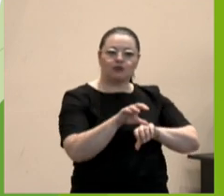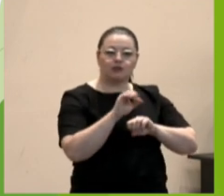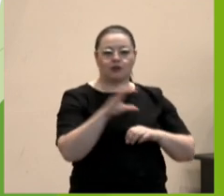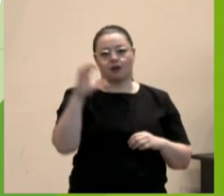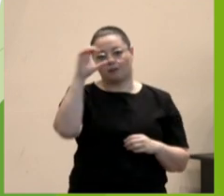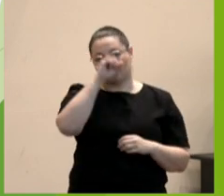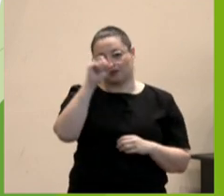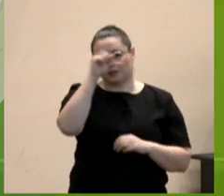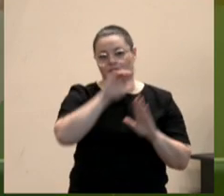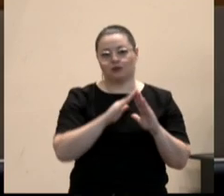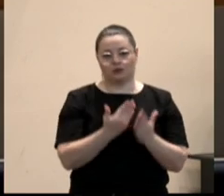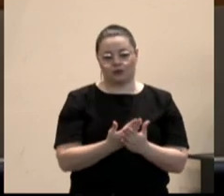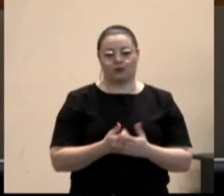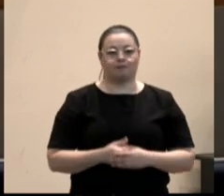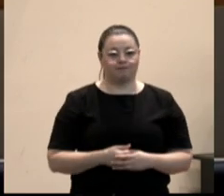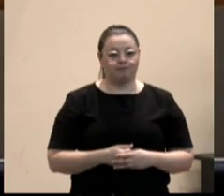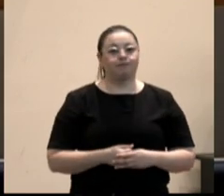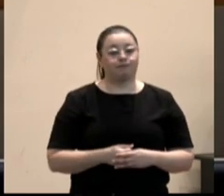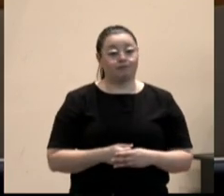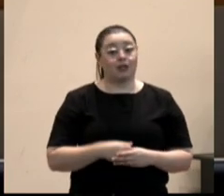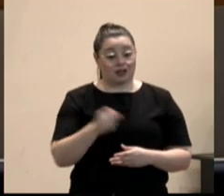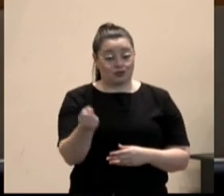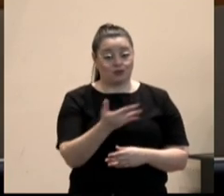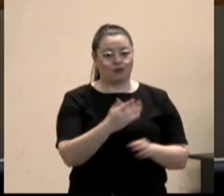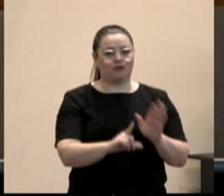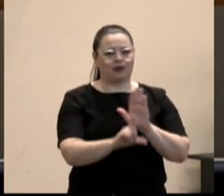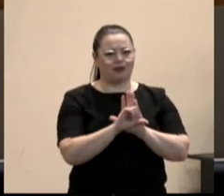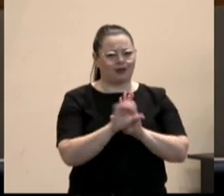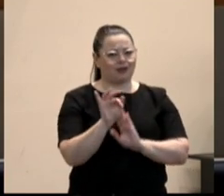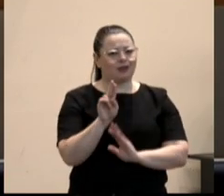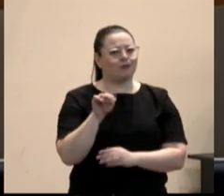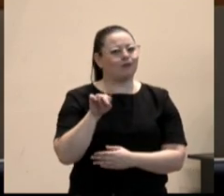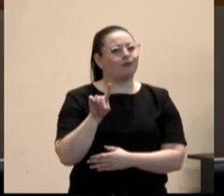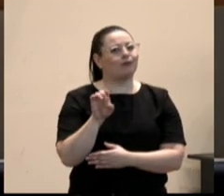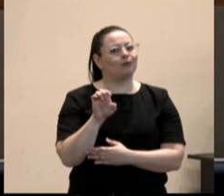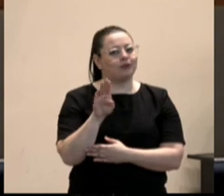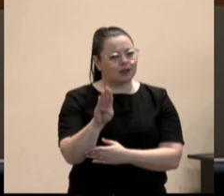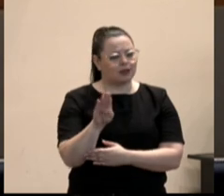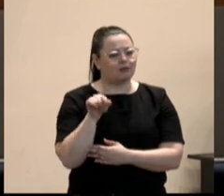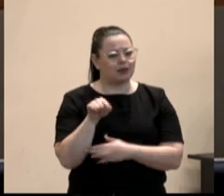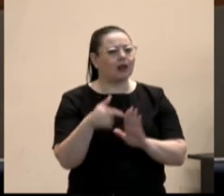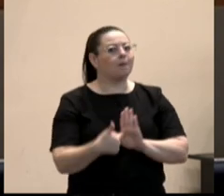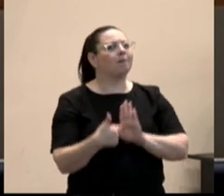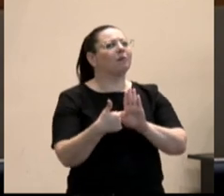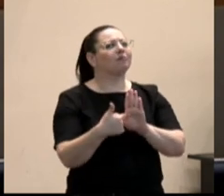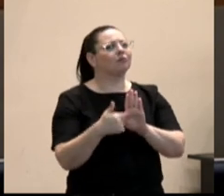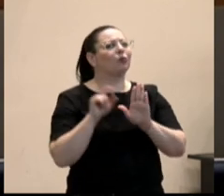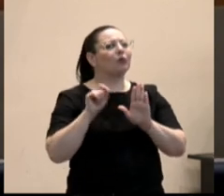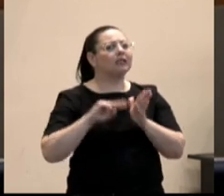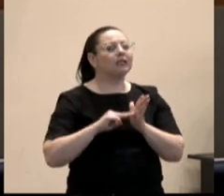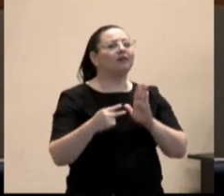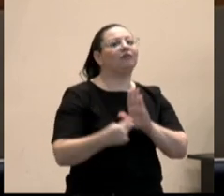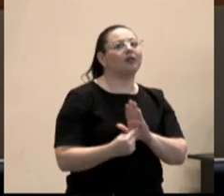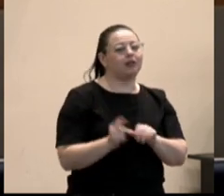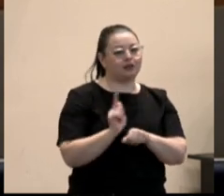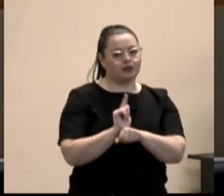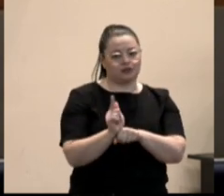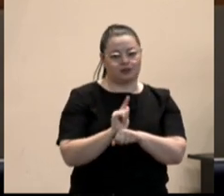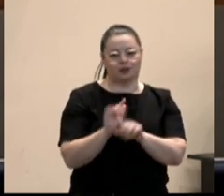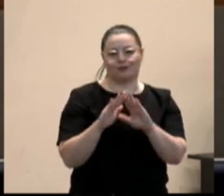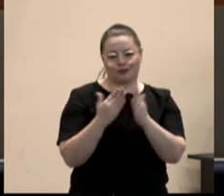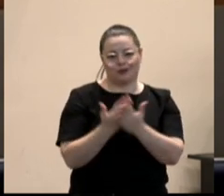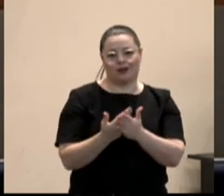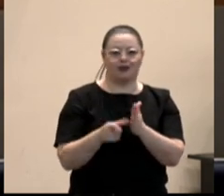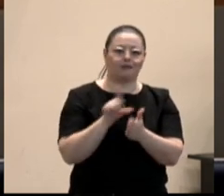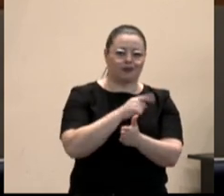escolares. Ou seja, a nova lei do Fundeb, ela não só define o que é gestão escolar, tá? Como eu disse, com a